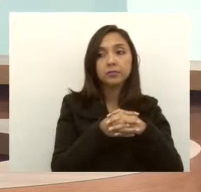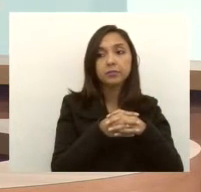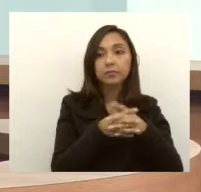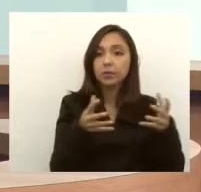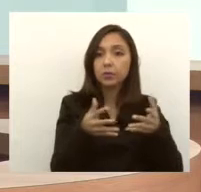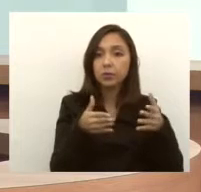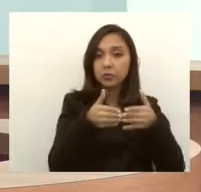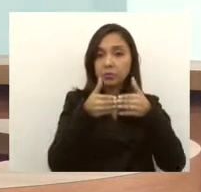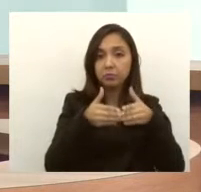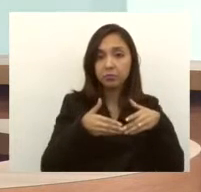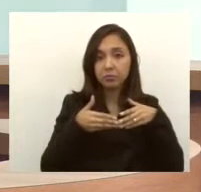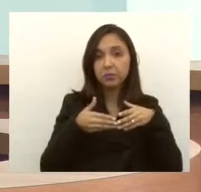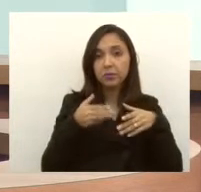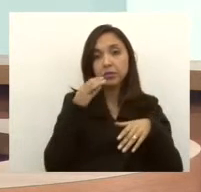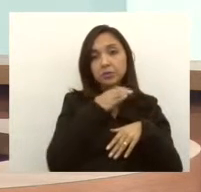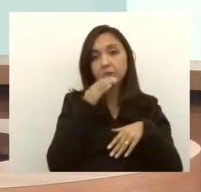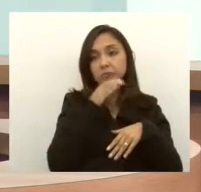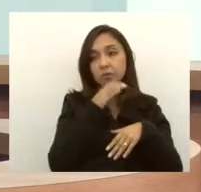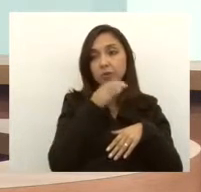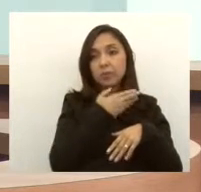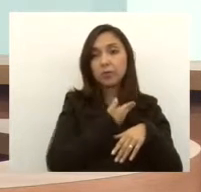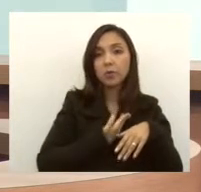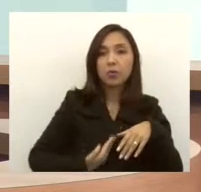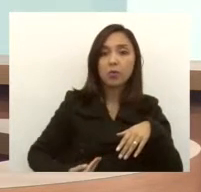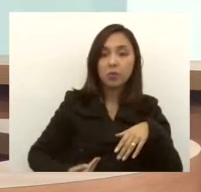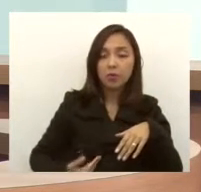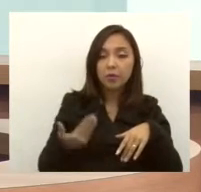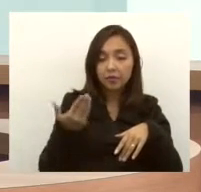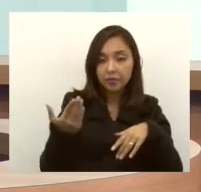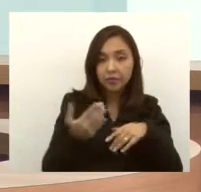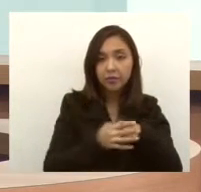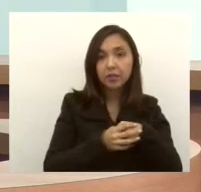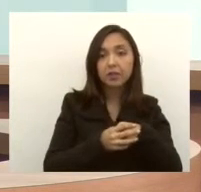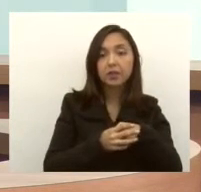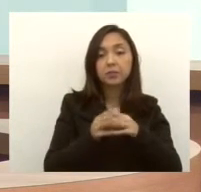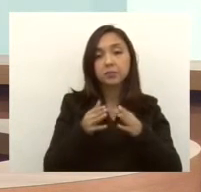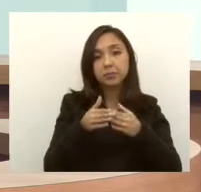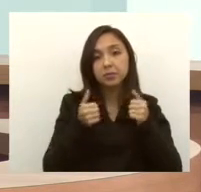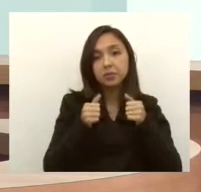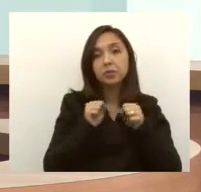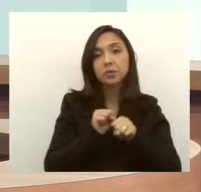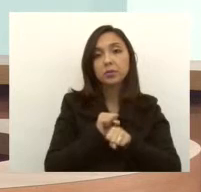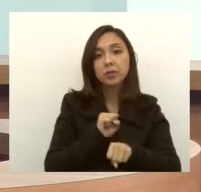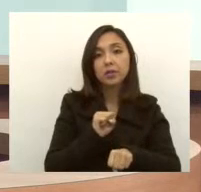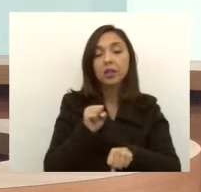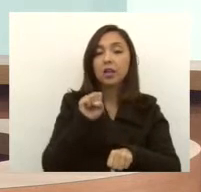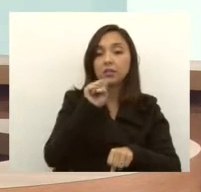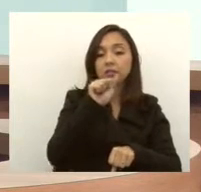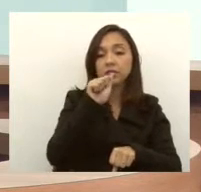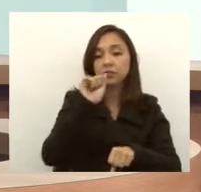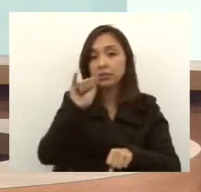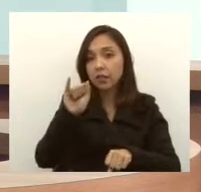está pedindo socorro para o governador assumir o SAAI